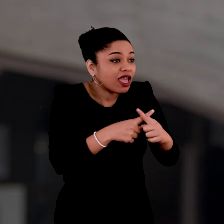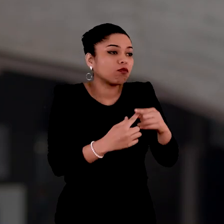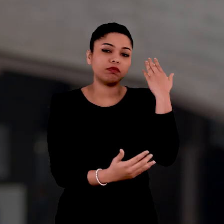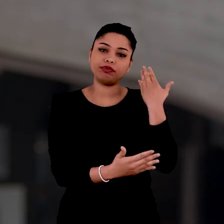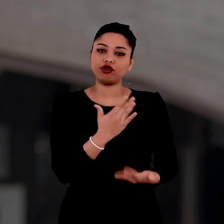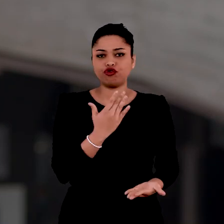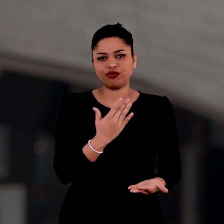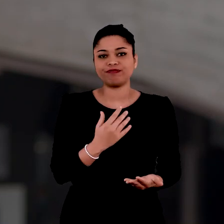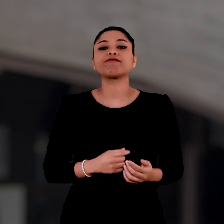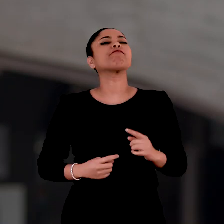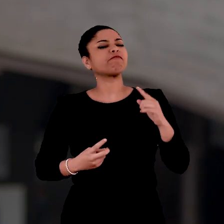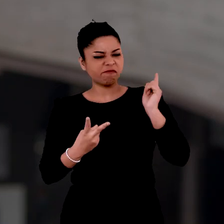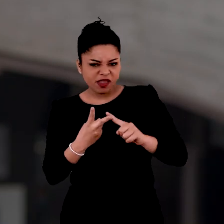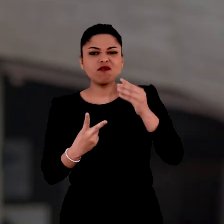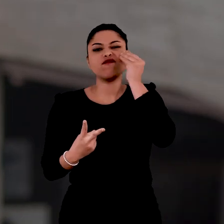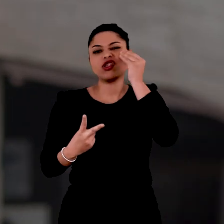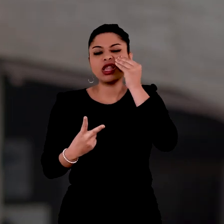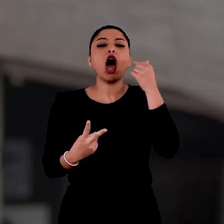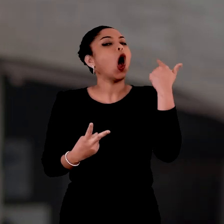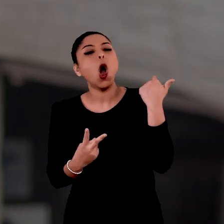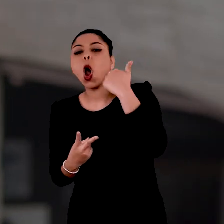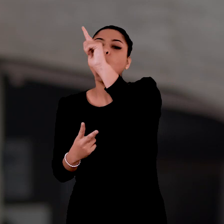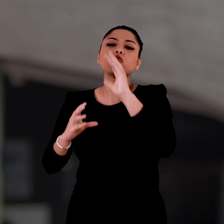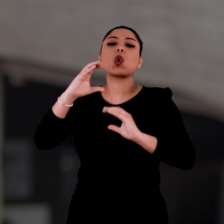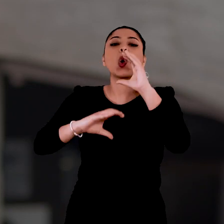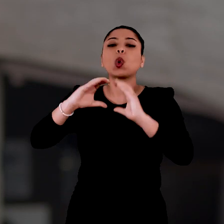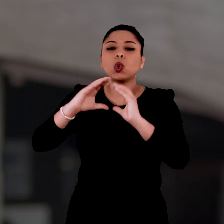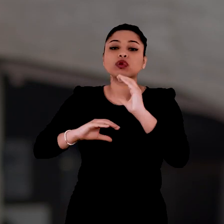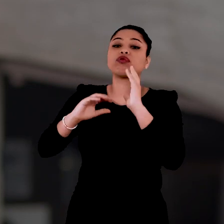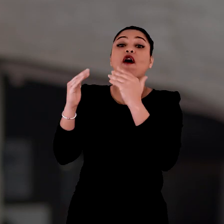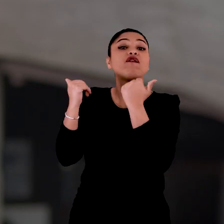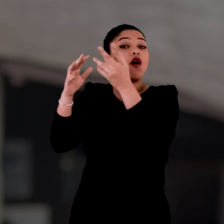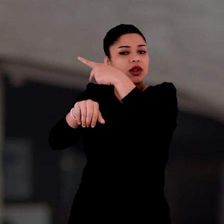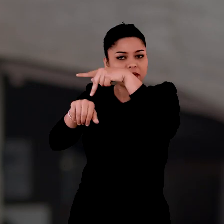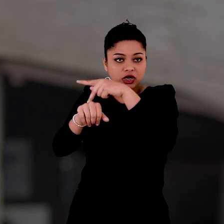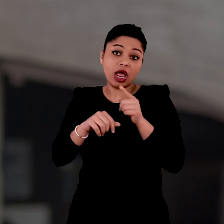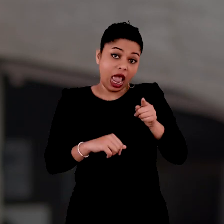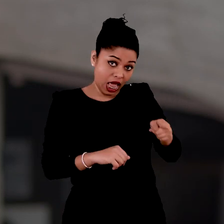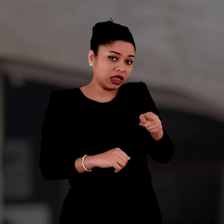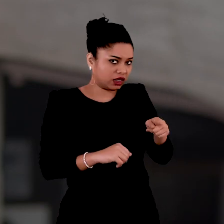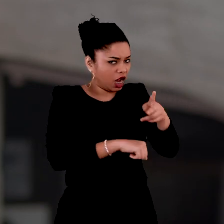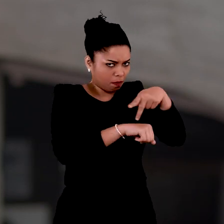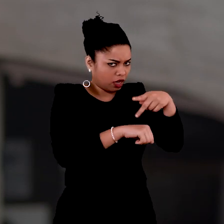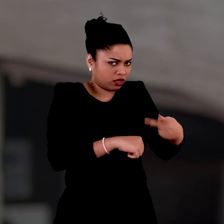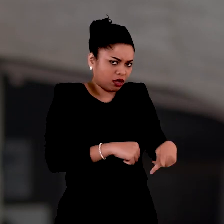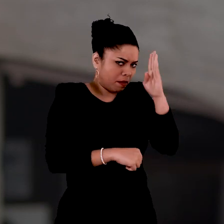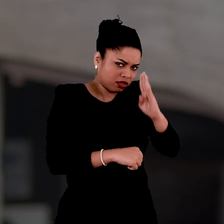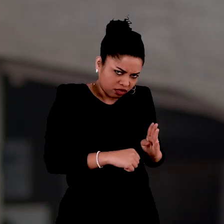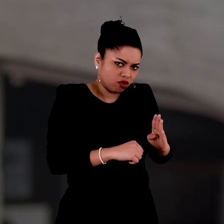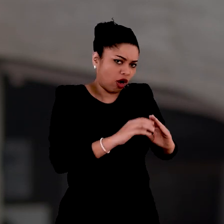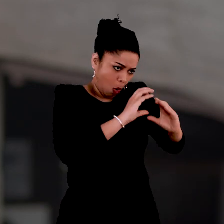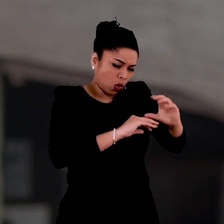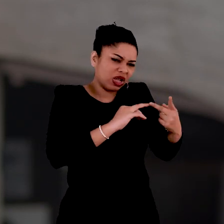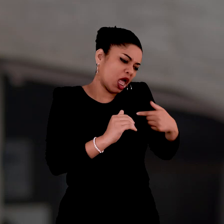E aí eu decidi inscrever no Architizer do ano passado, e aí sim a gente recebeu um prêmio nesse projeto. E eu falei, não, eu preciso